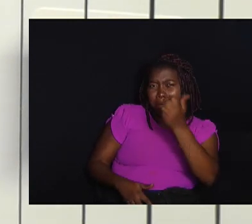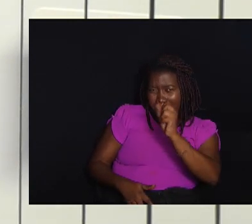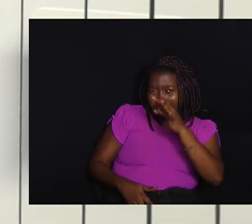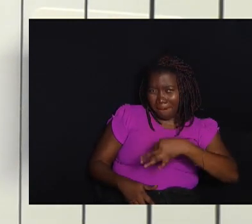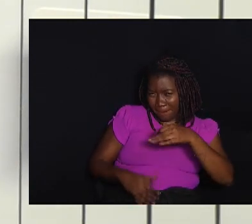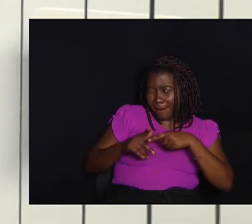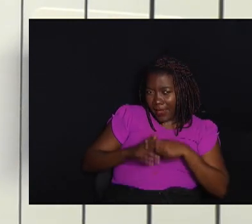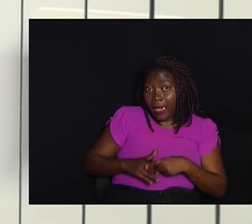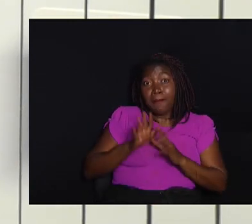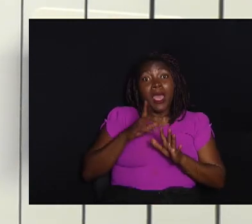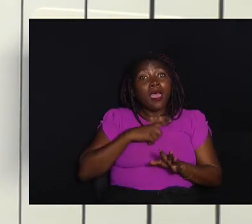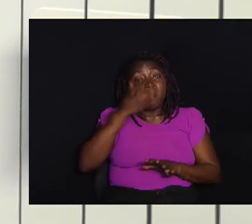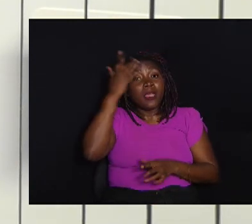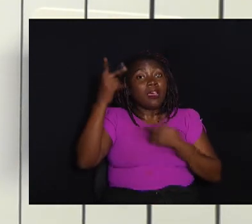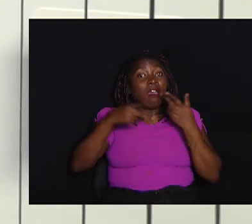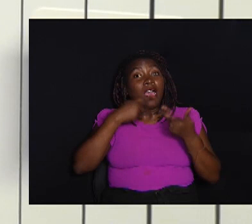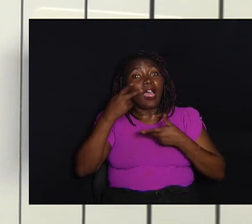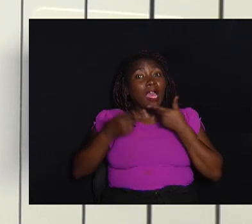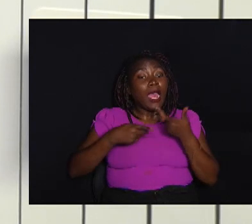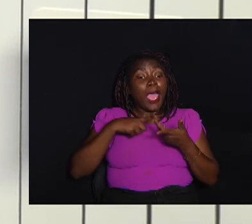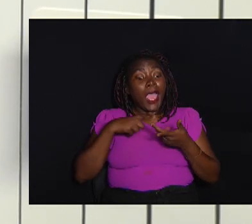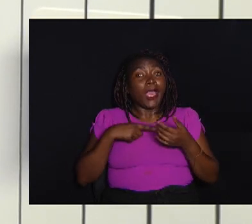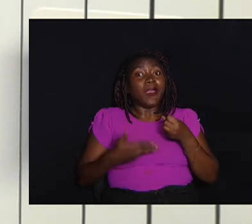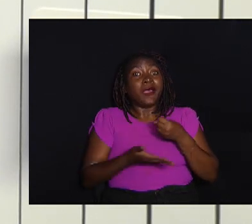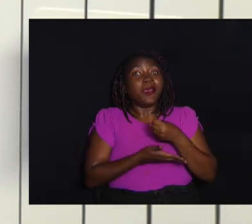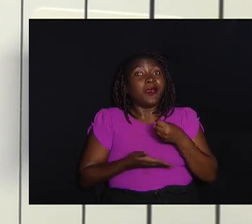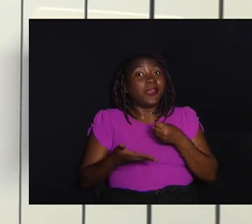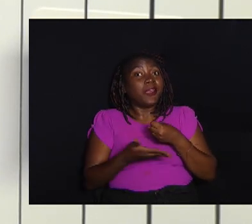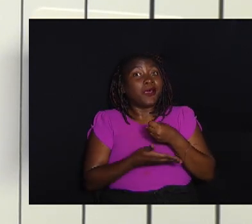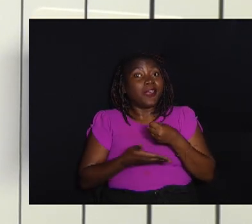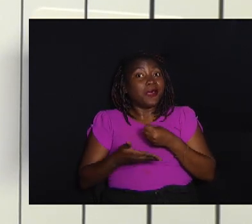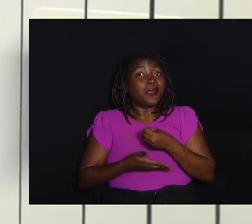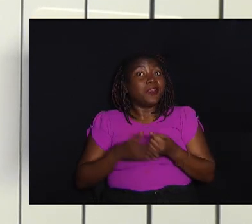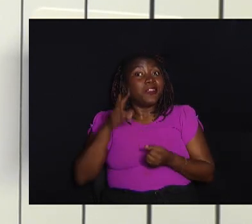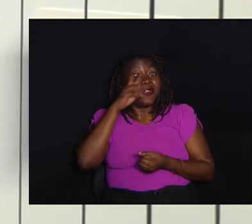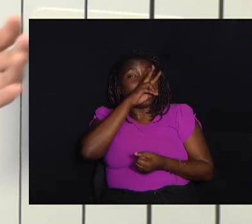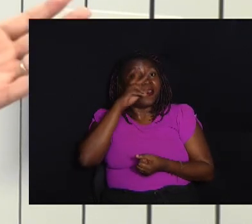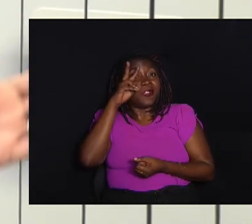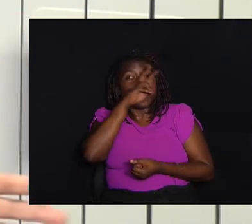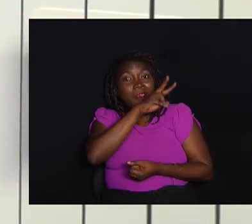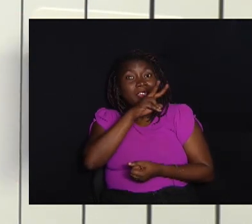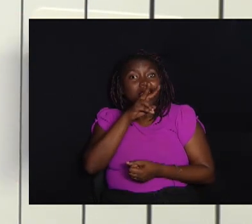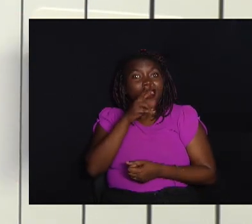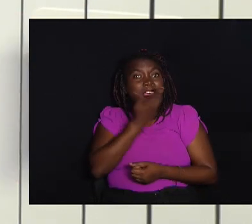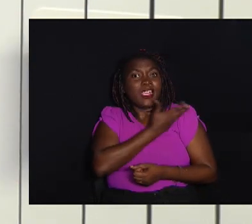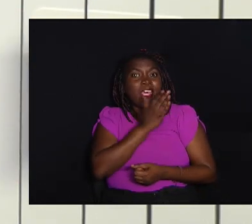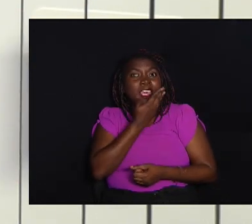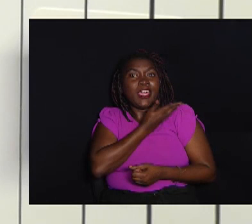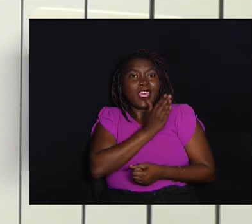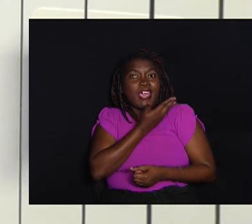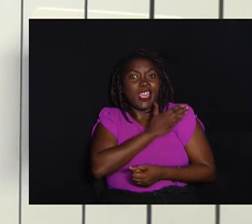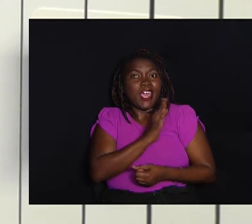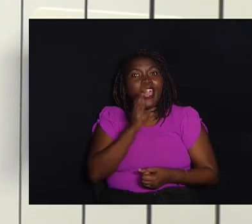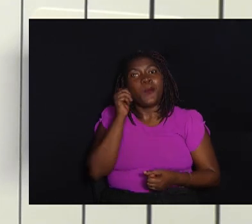quem diga que tem aí uma fundamentação extremamente misógina, ou seja, aversão e ódio por